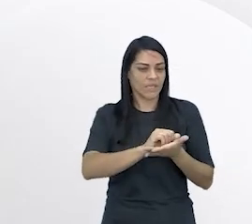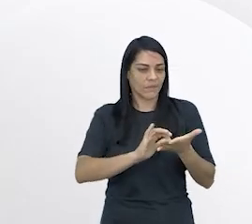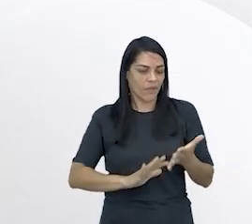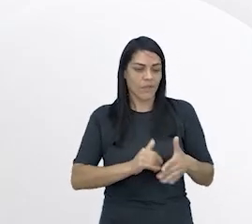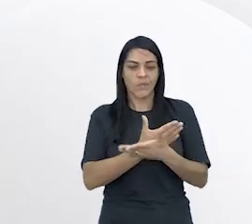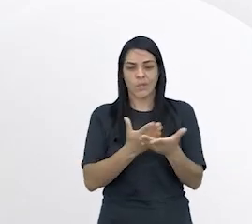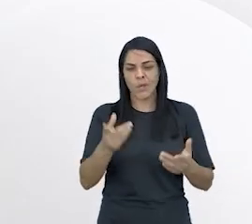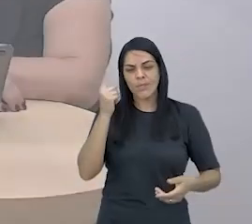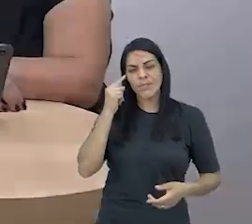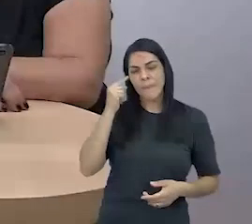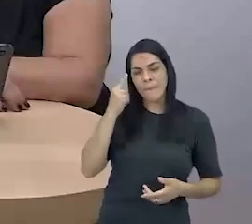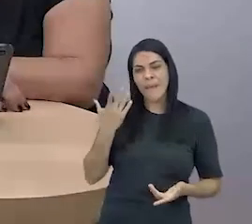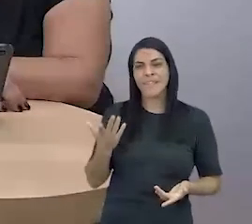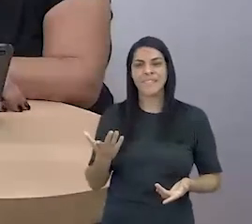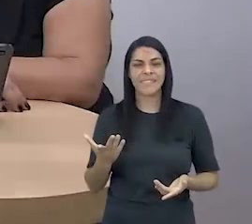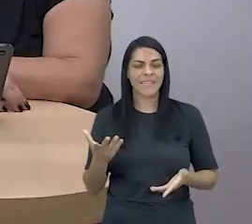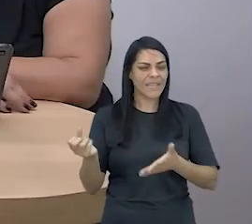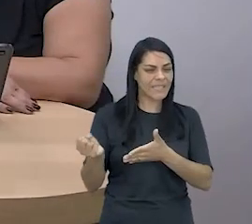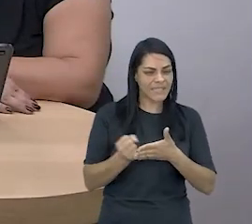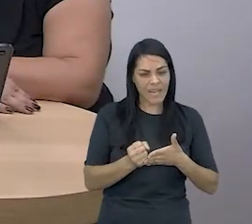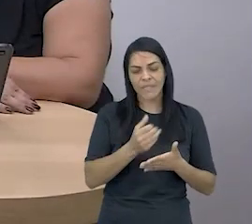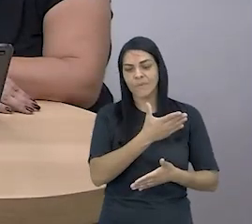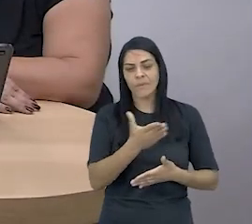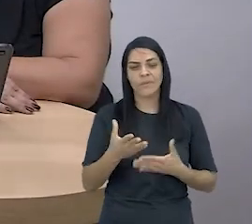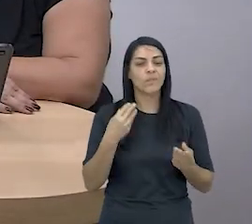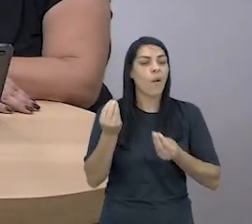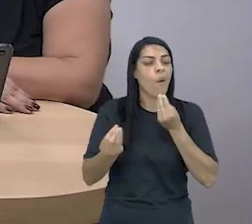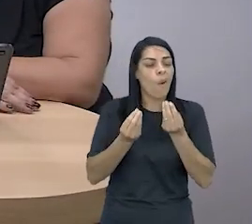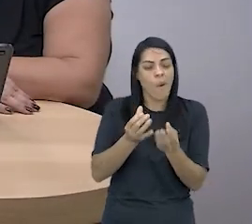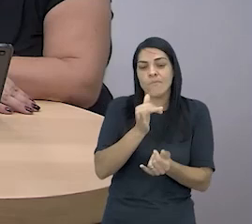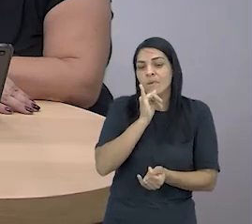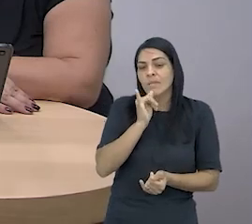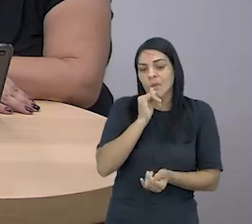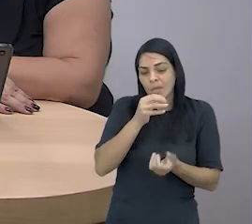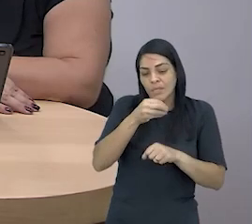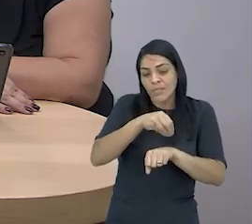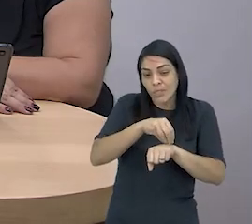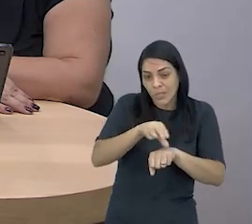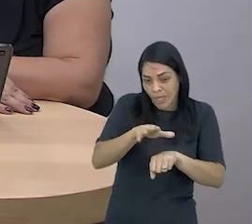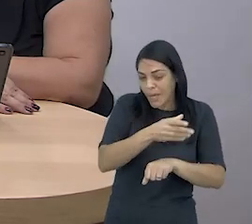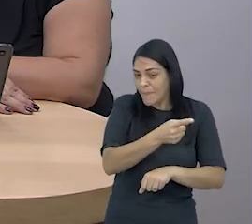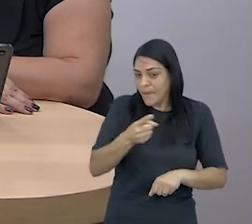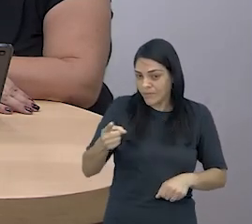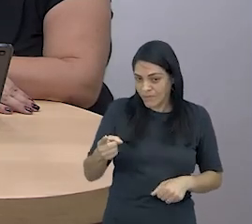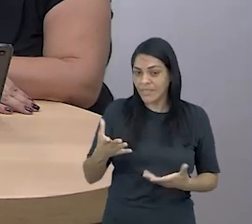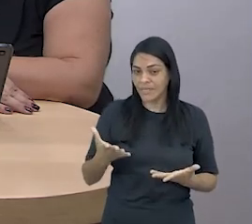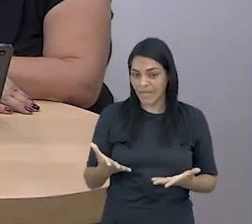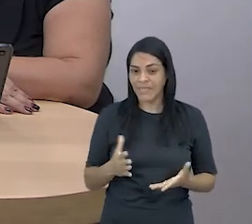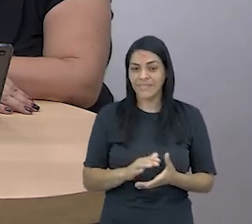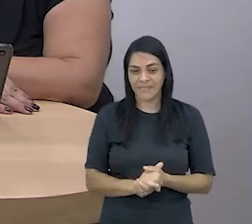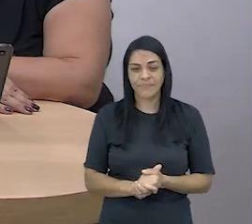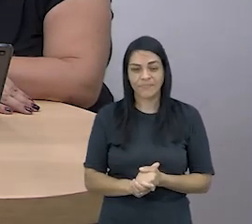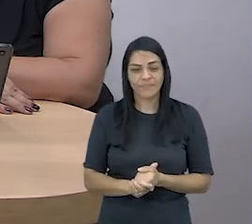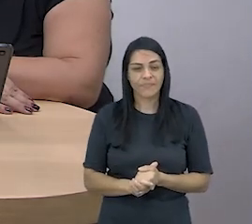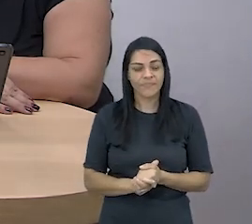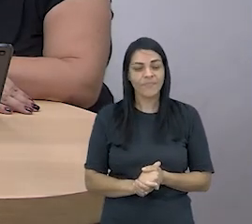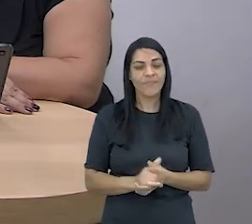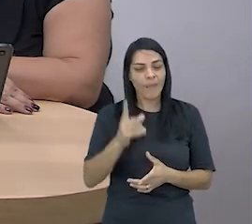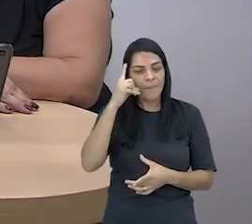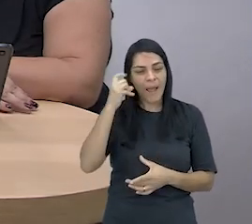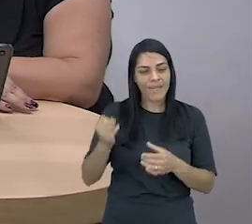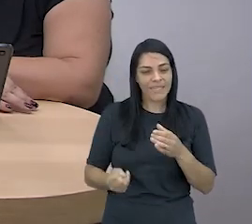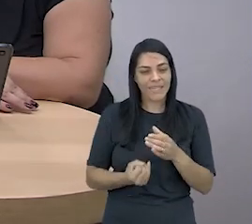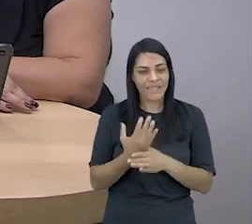gente pensa, que a gente traz aqui para vocês como exemplos, como sugestões, aí para fomentar a criatividade,